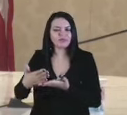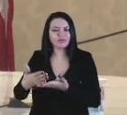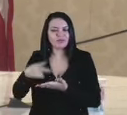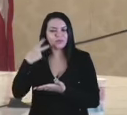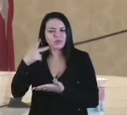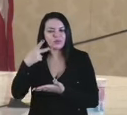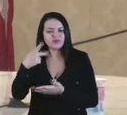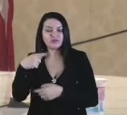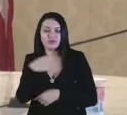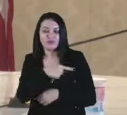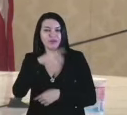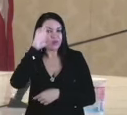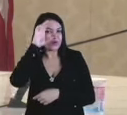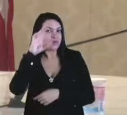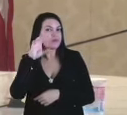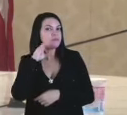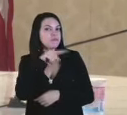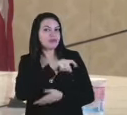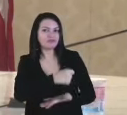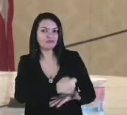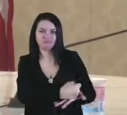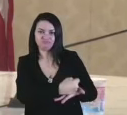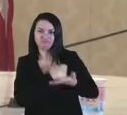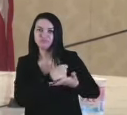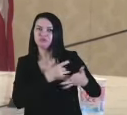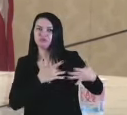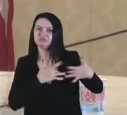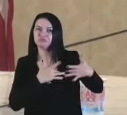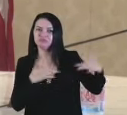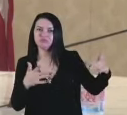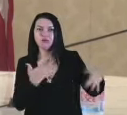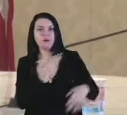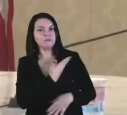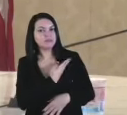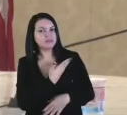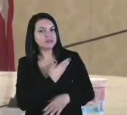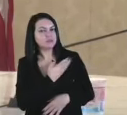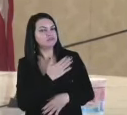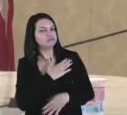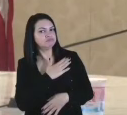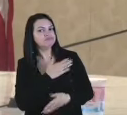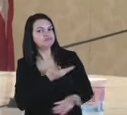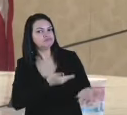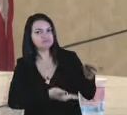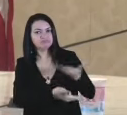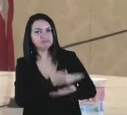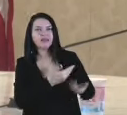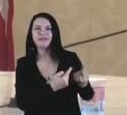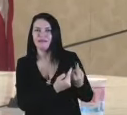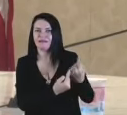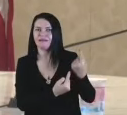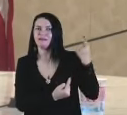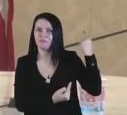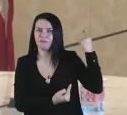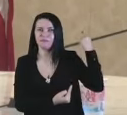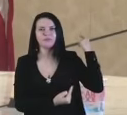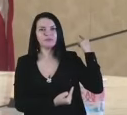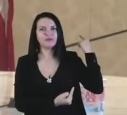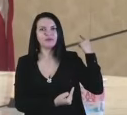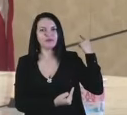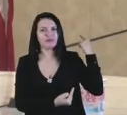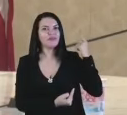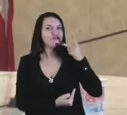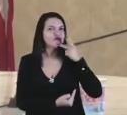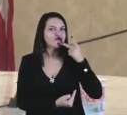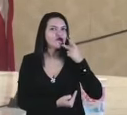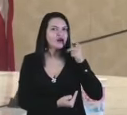era o Brandão. E ele, num gesto de cortesia, de amizade, de fraternidade, na época se